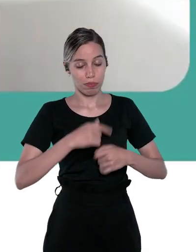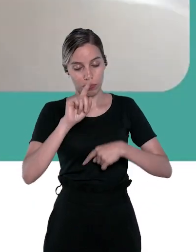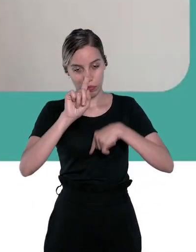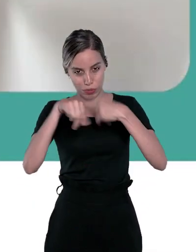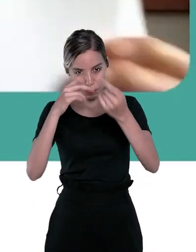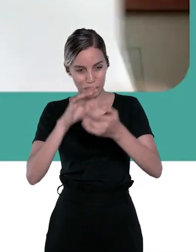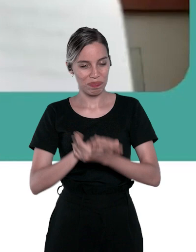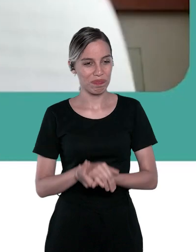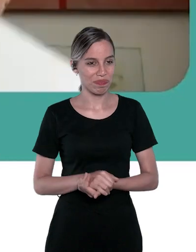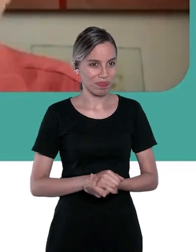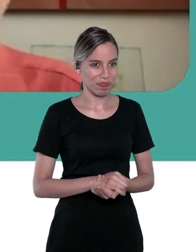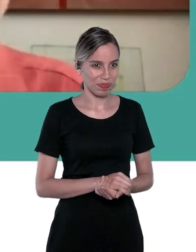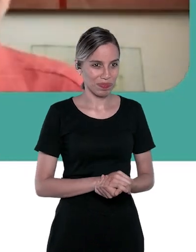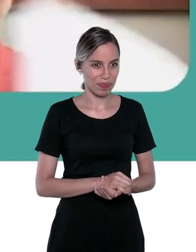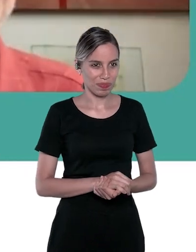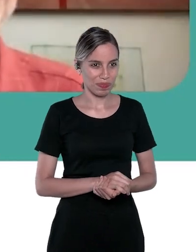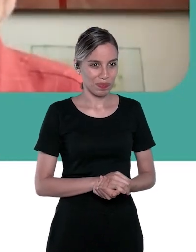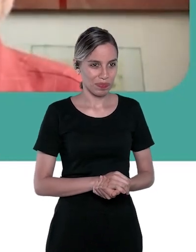Obrigado.